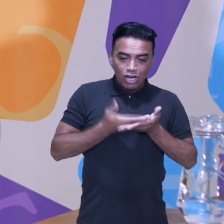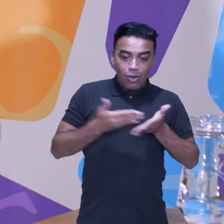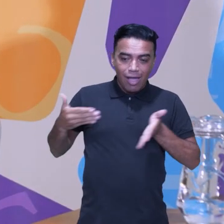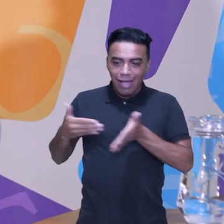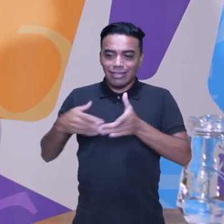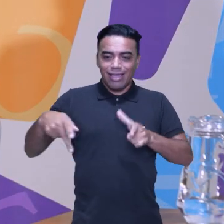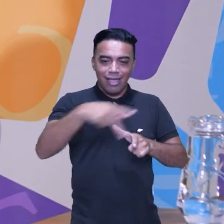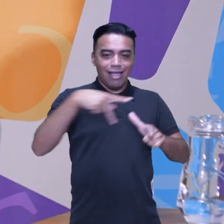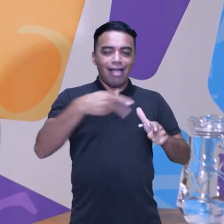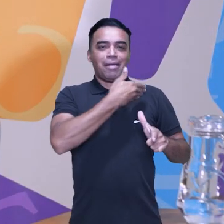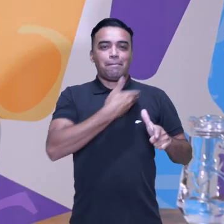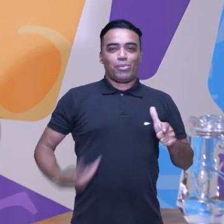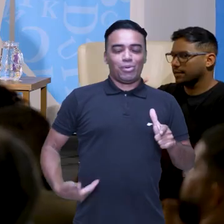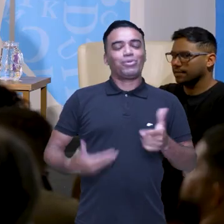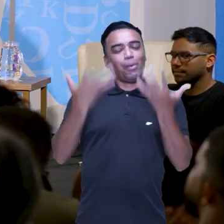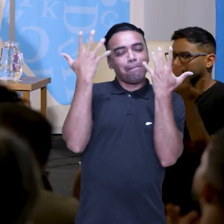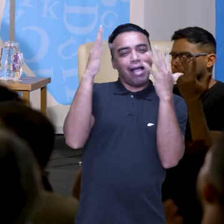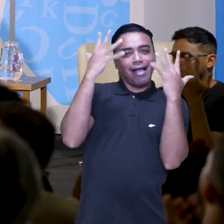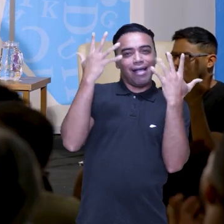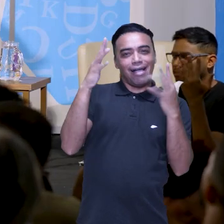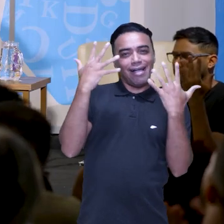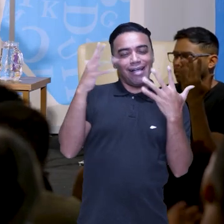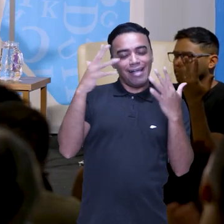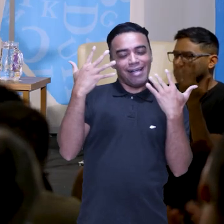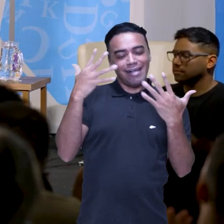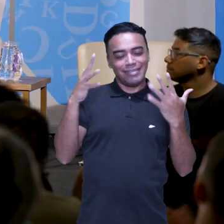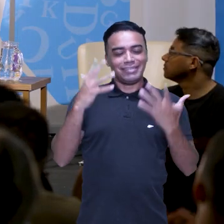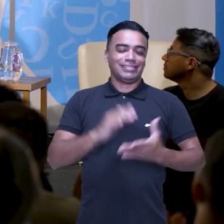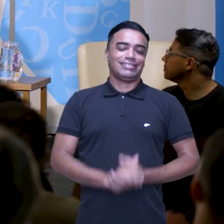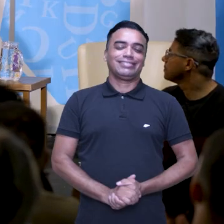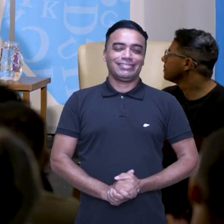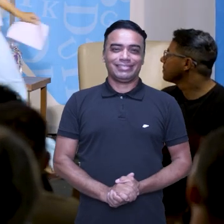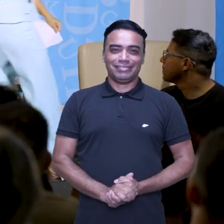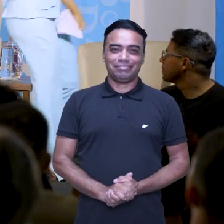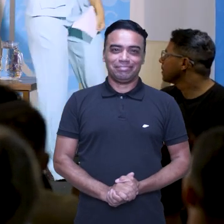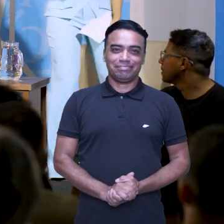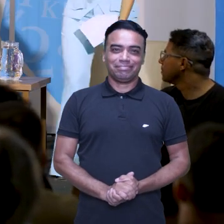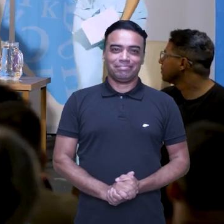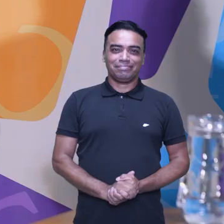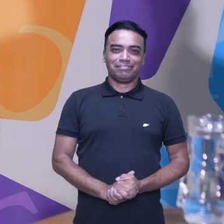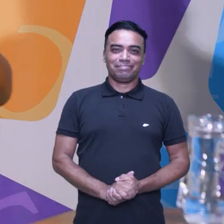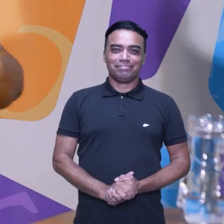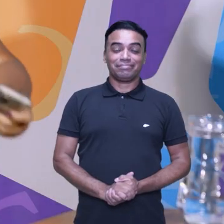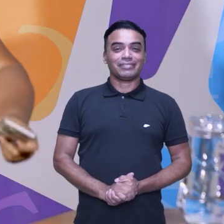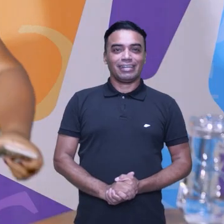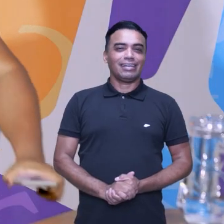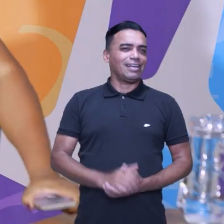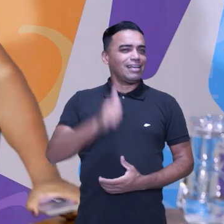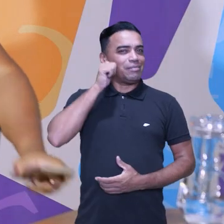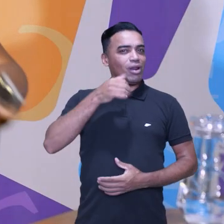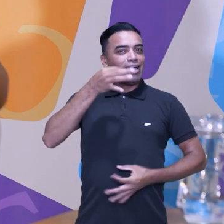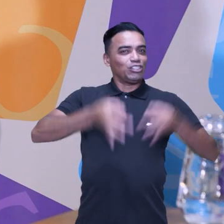lado esquerdo, lê-se: Literatura em todos os sentidos. E ao lado direito estão as logomarcas das marcas patrocinadoras do